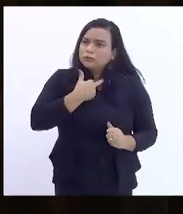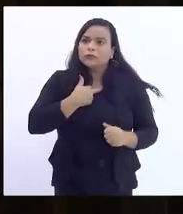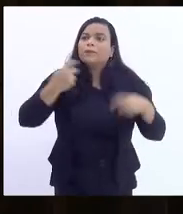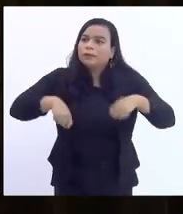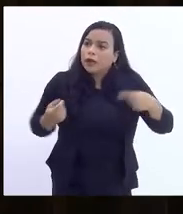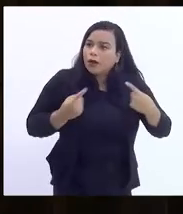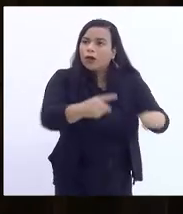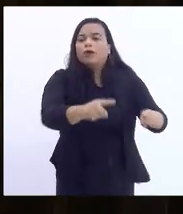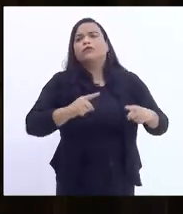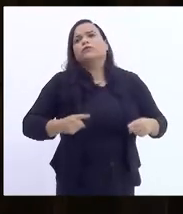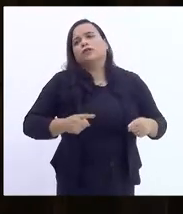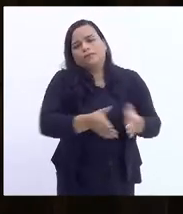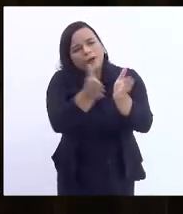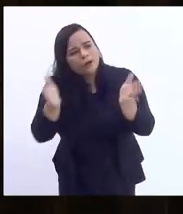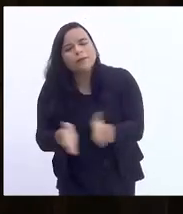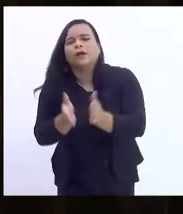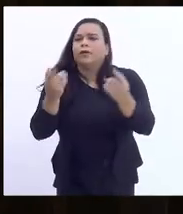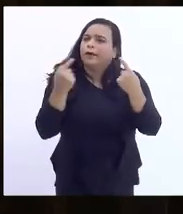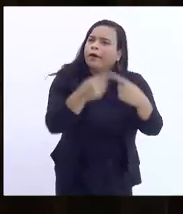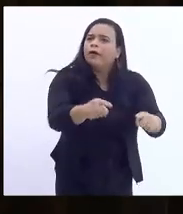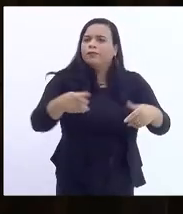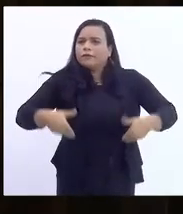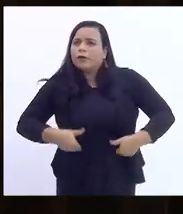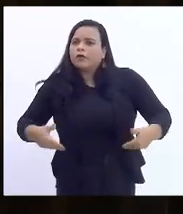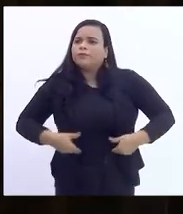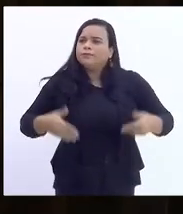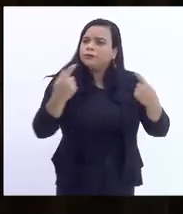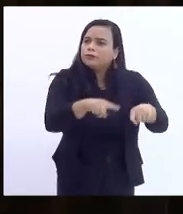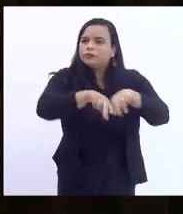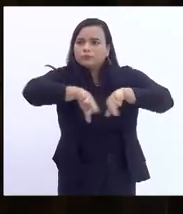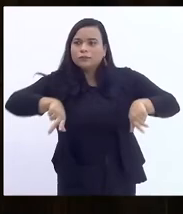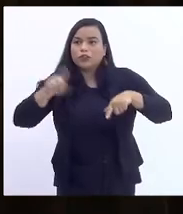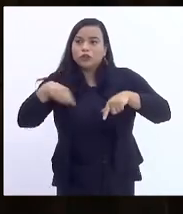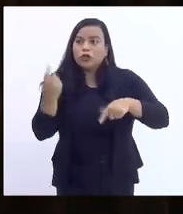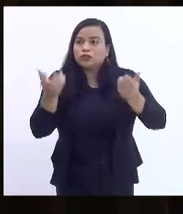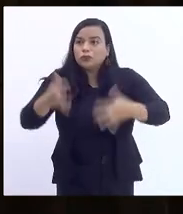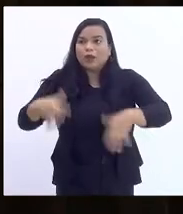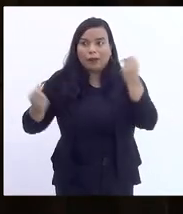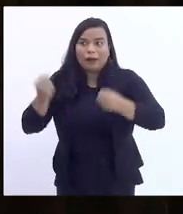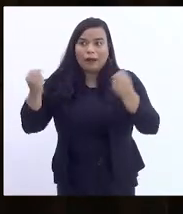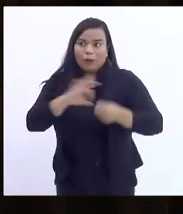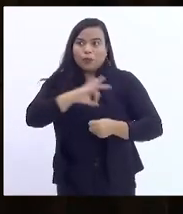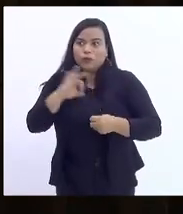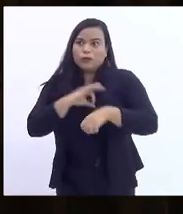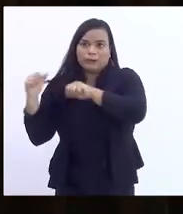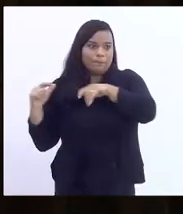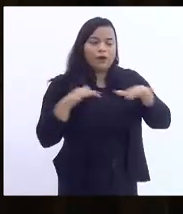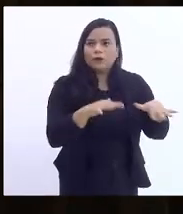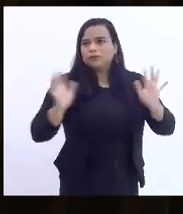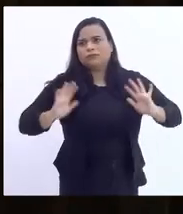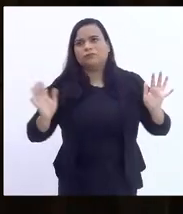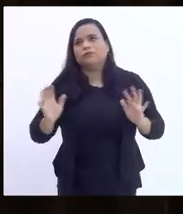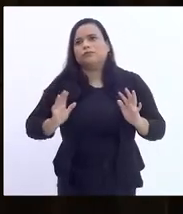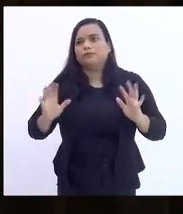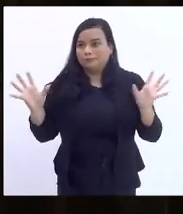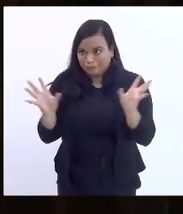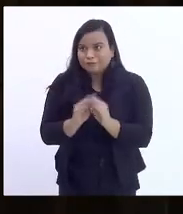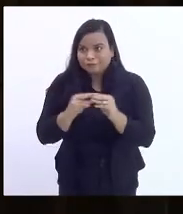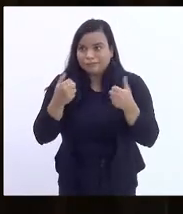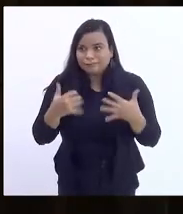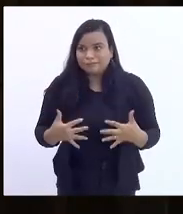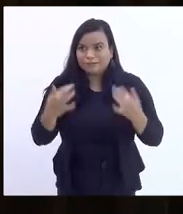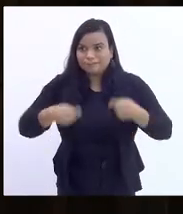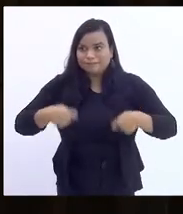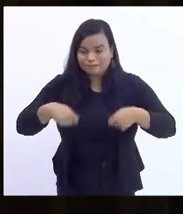desemprego nas periferias a gente não quer combo não existe uma contradição Claro olha o que a gente está pedindo Olha que as favelas estão de volta e